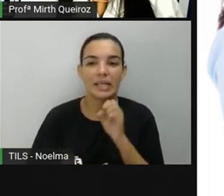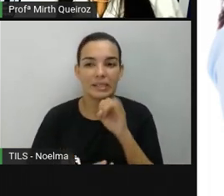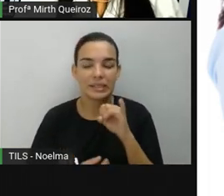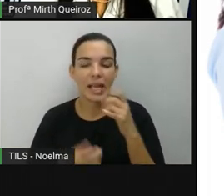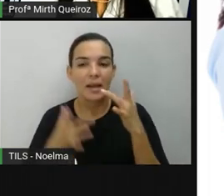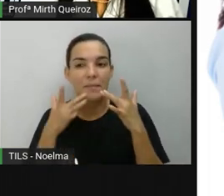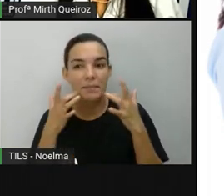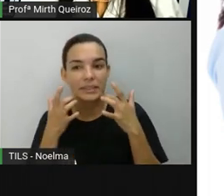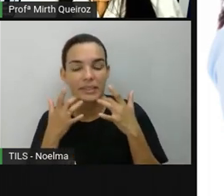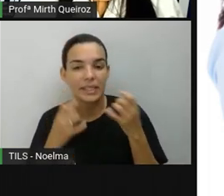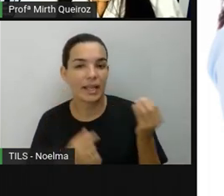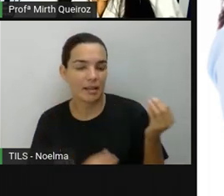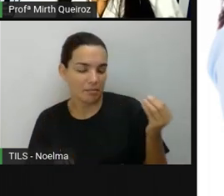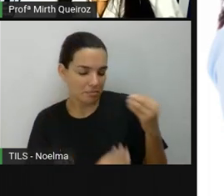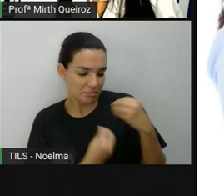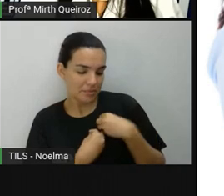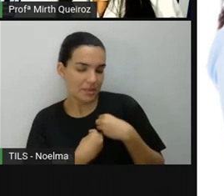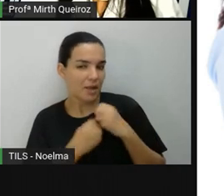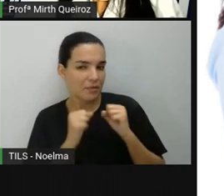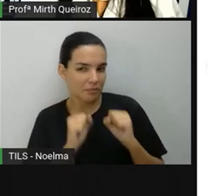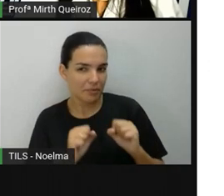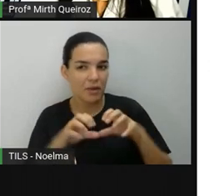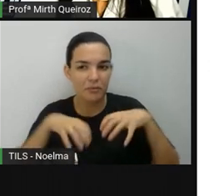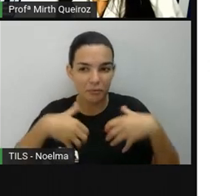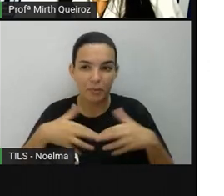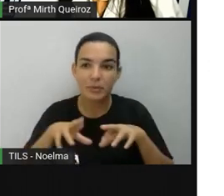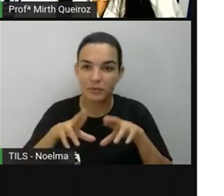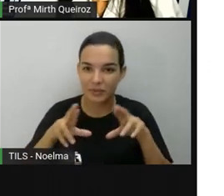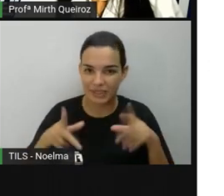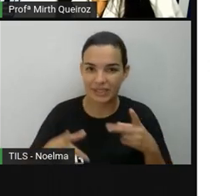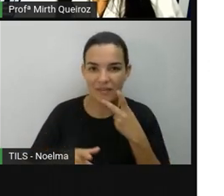já interage de forma diferente.